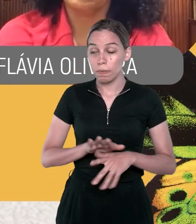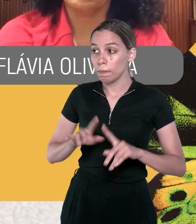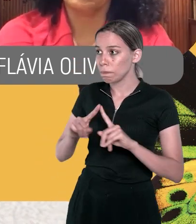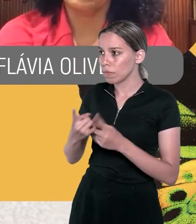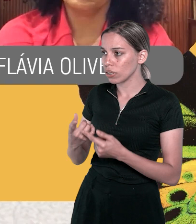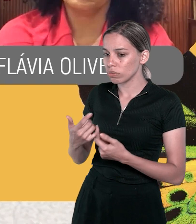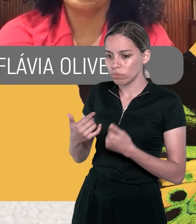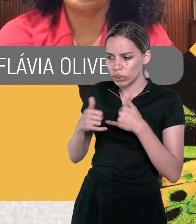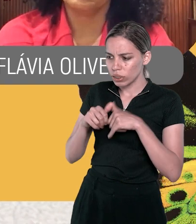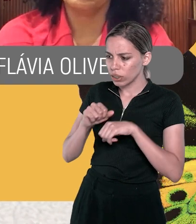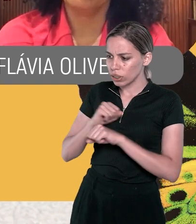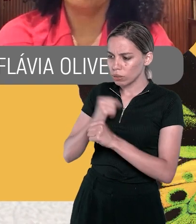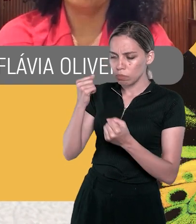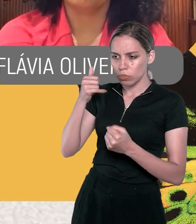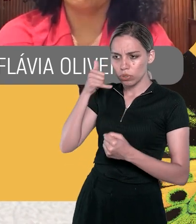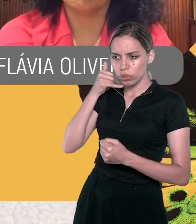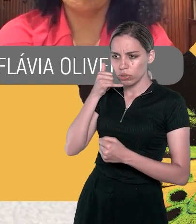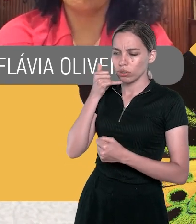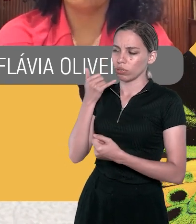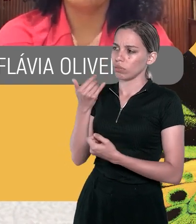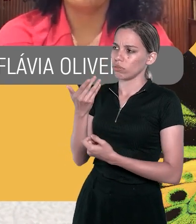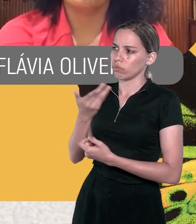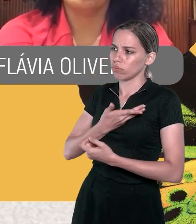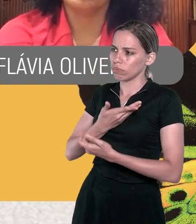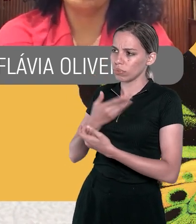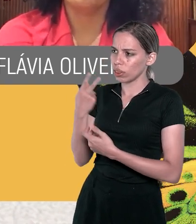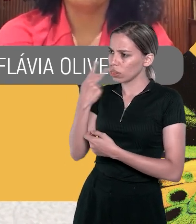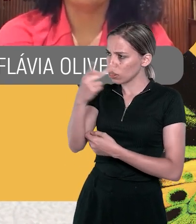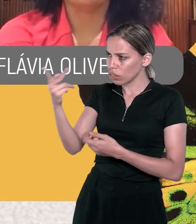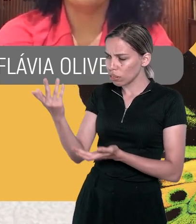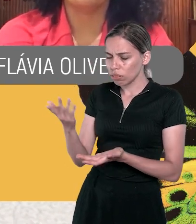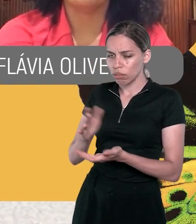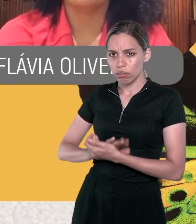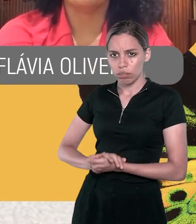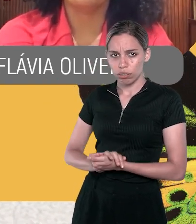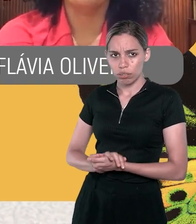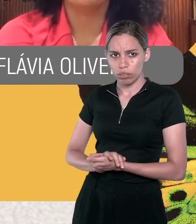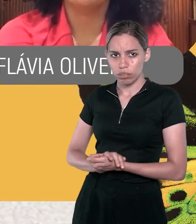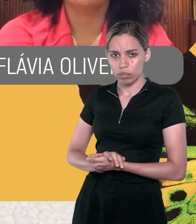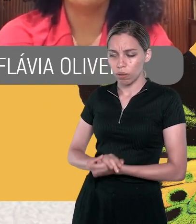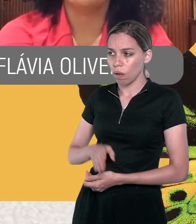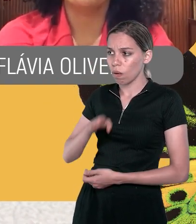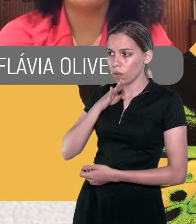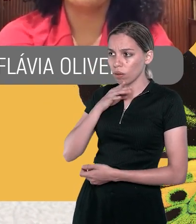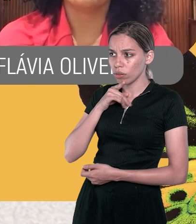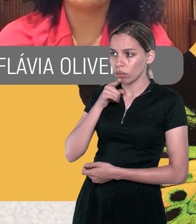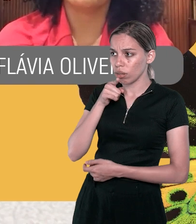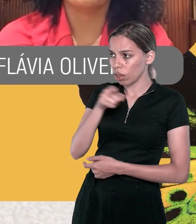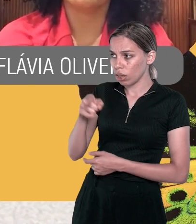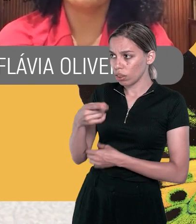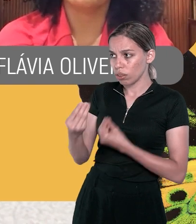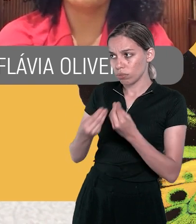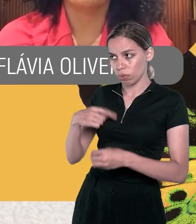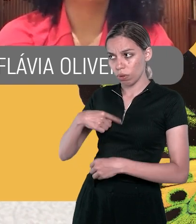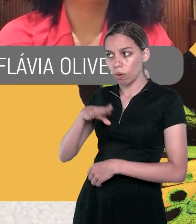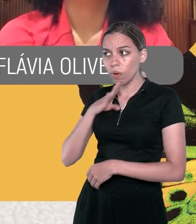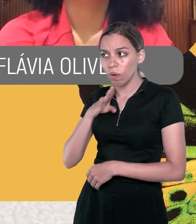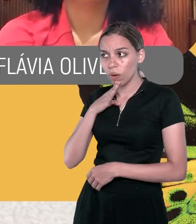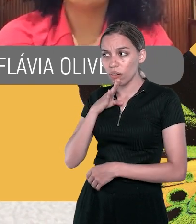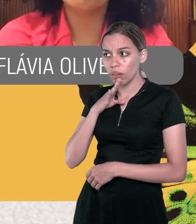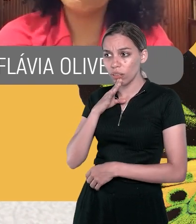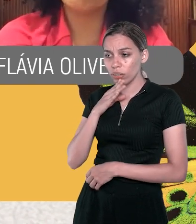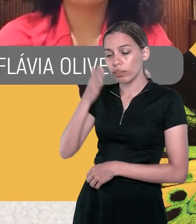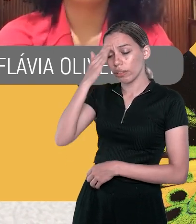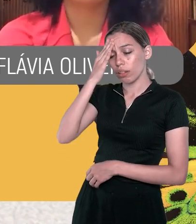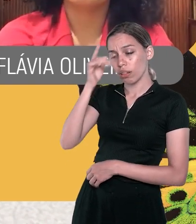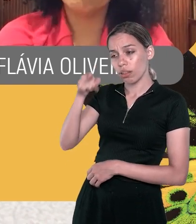com eles. O que Caio fez é imperdoável e Isaura não o impediu. Conhecendo-a como eu conheço, imagino que deva ter encorajado o